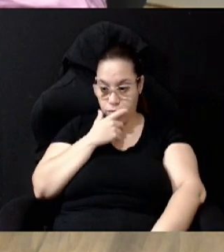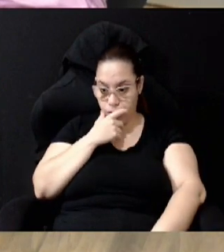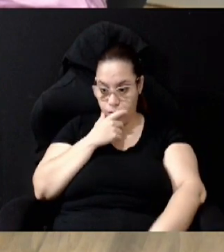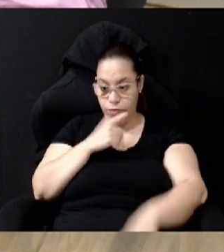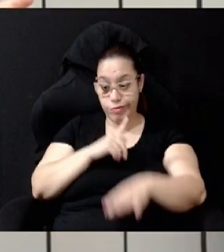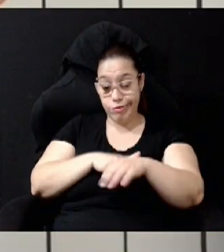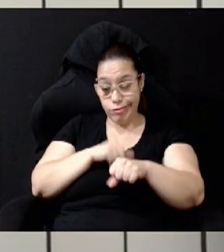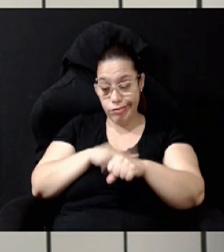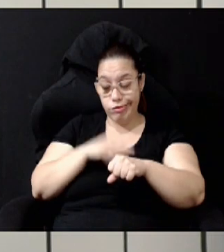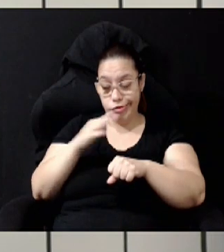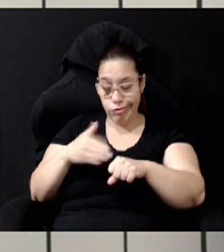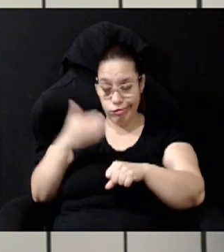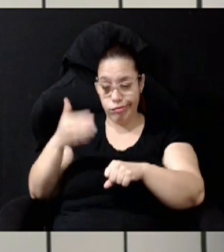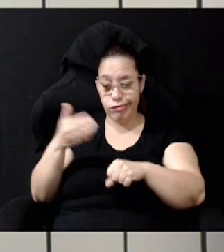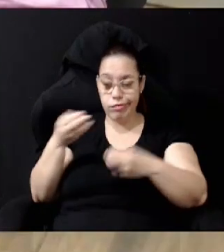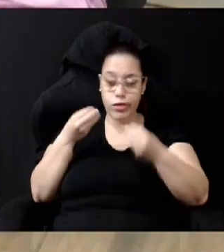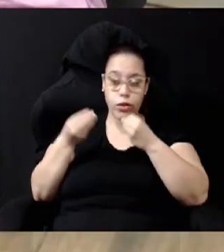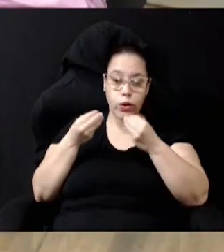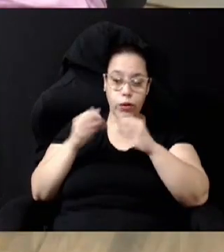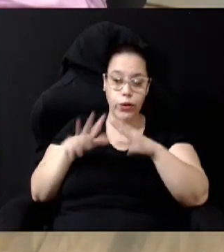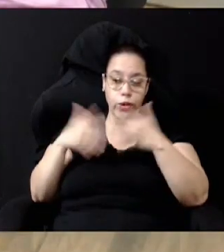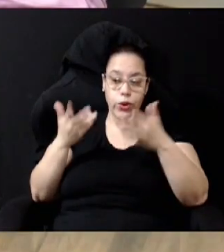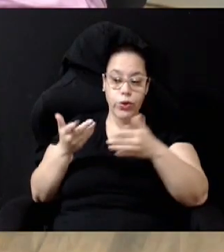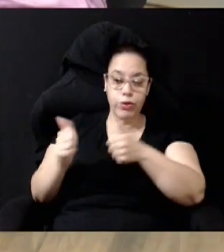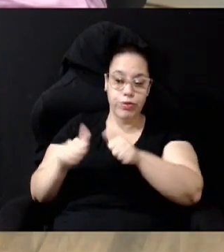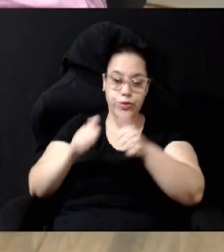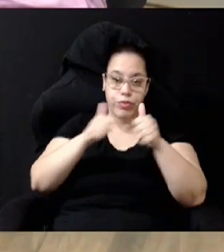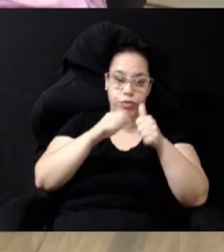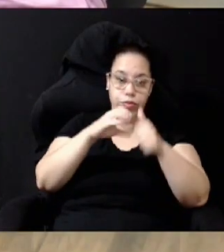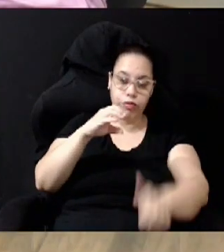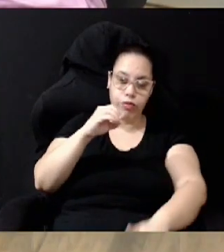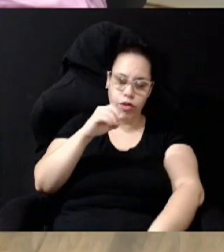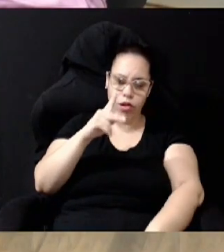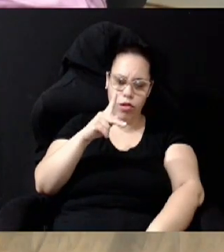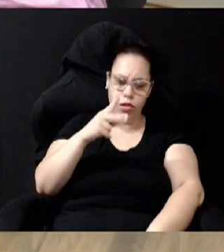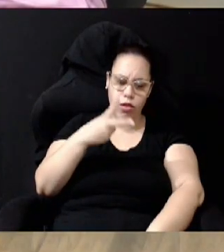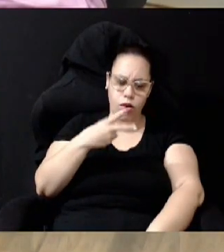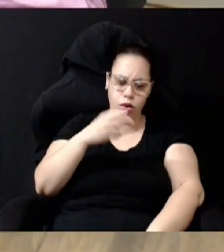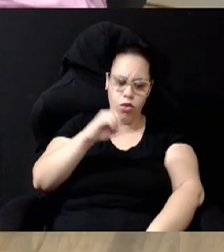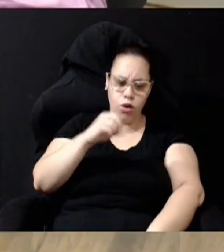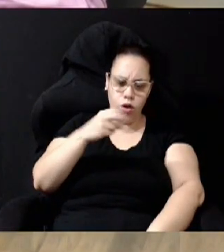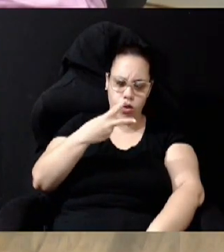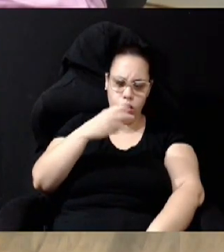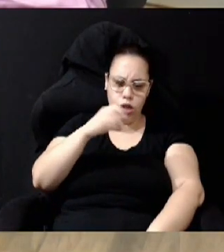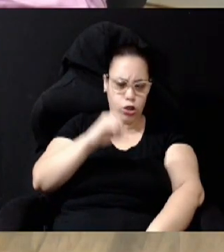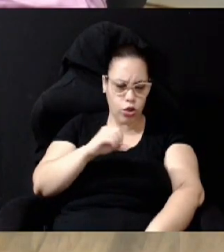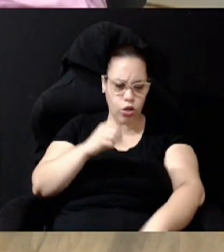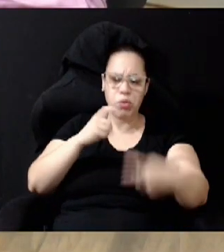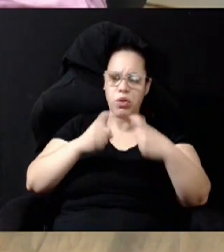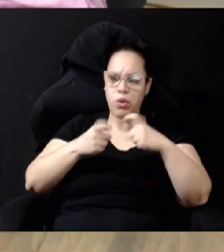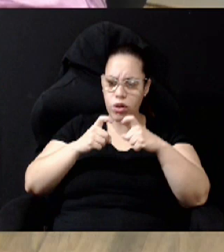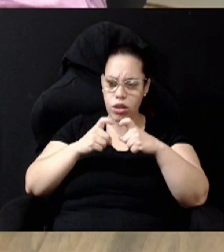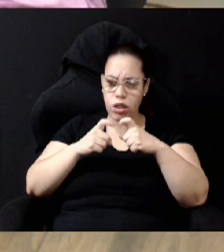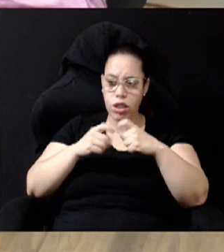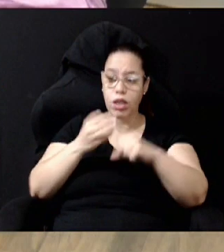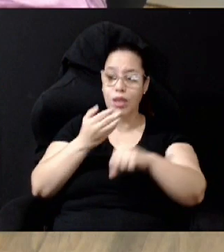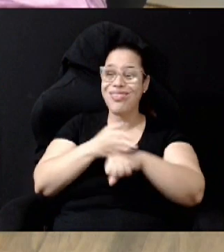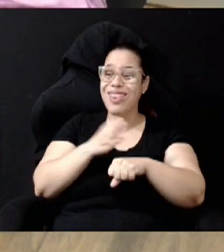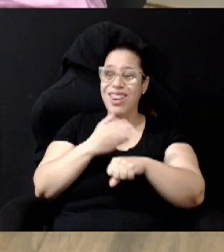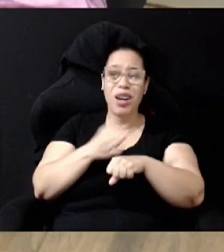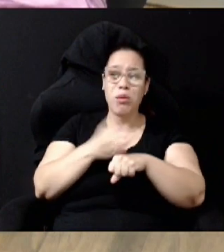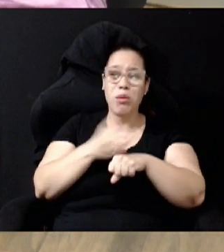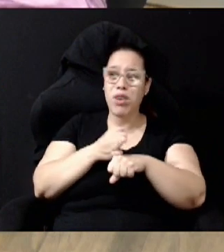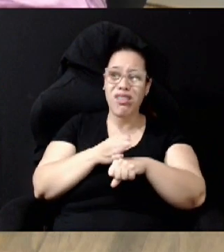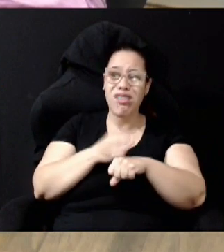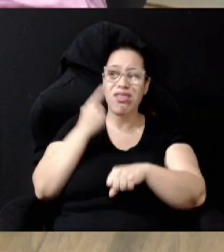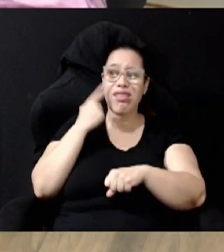que é a análise de vocês? Quando vocês veem COP28, COP29, vai ter muitas reuniões. Na prática, tem visto